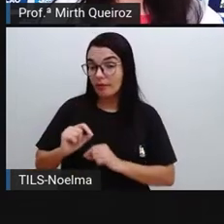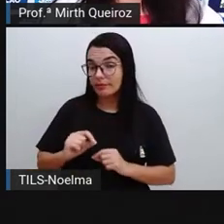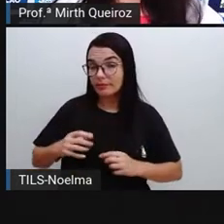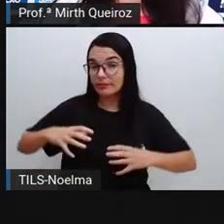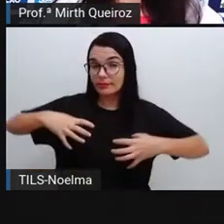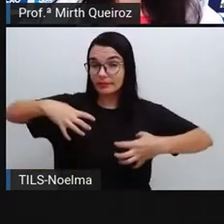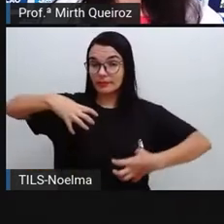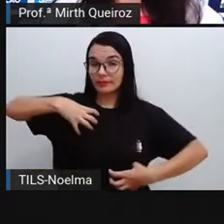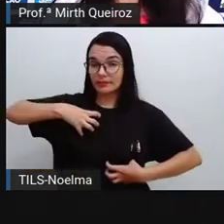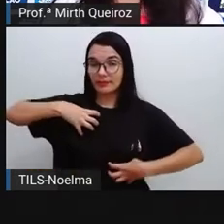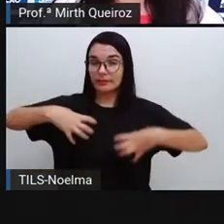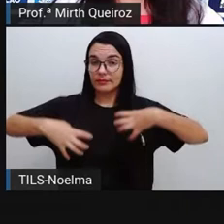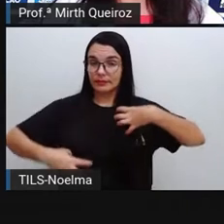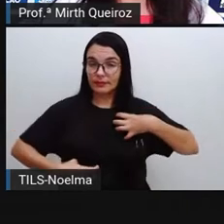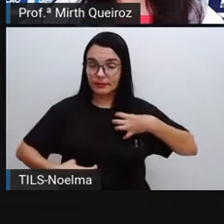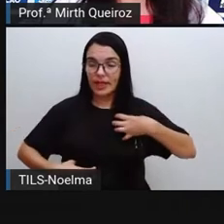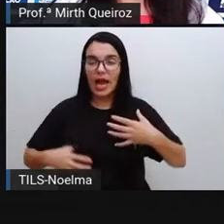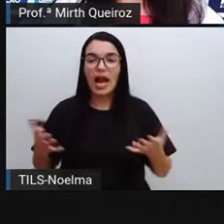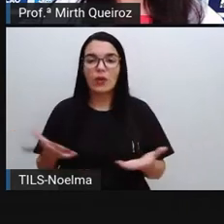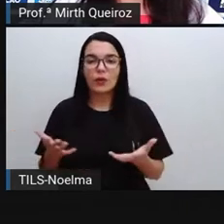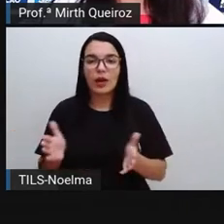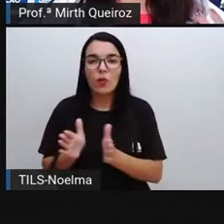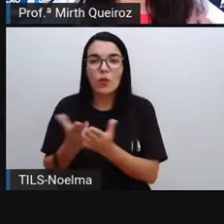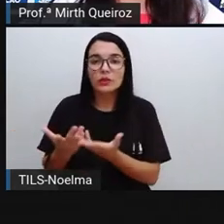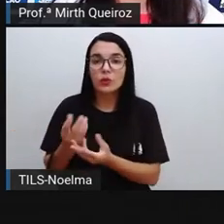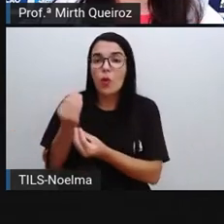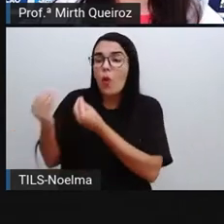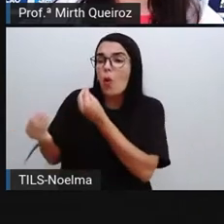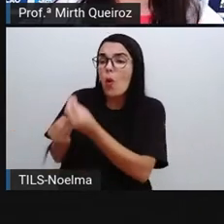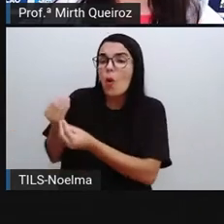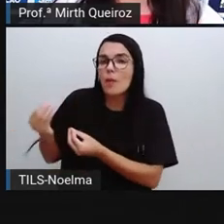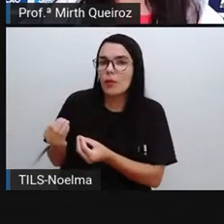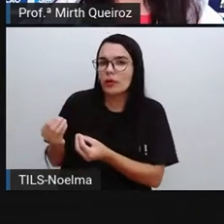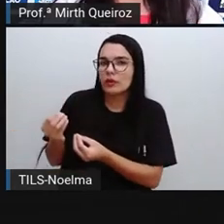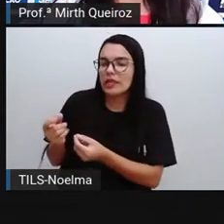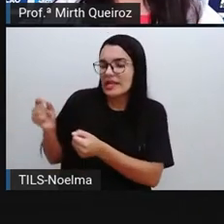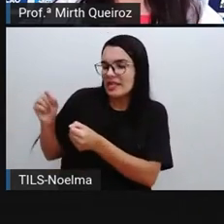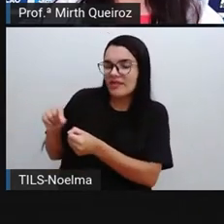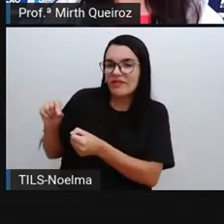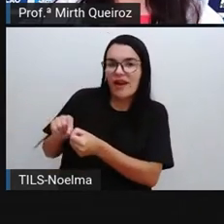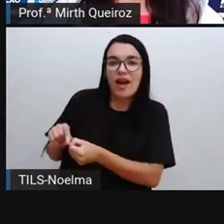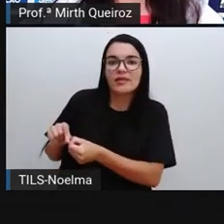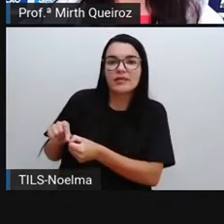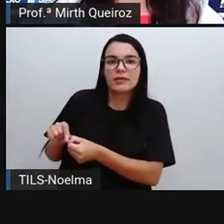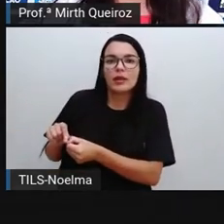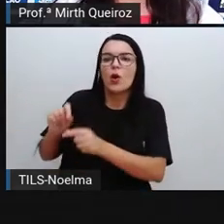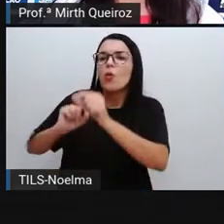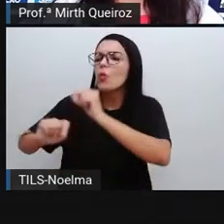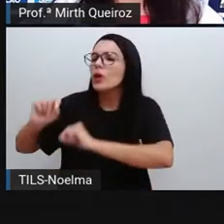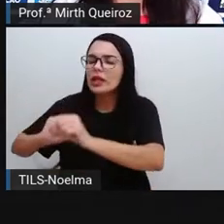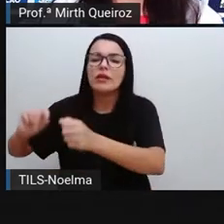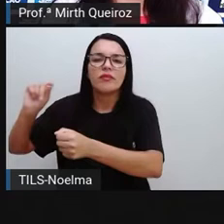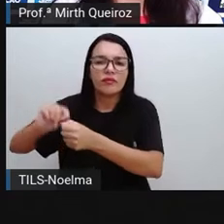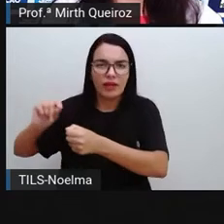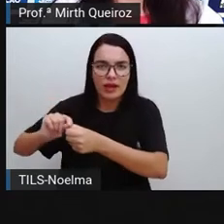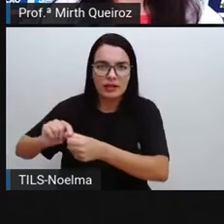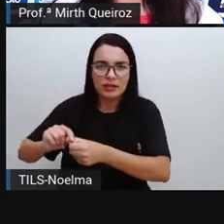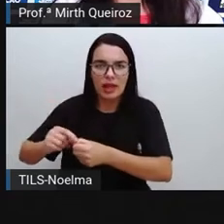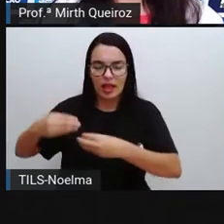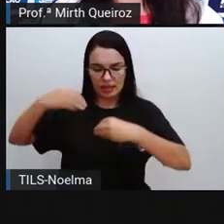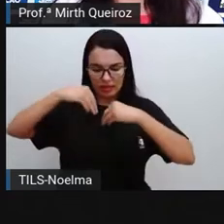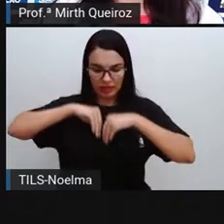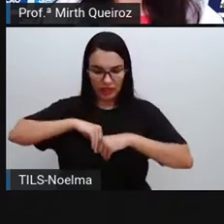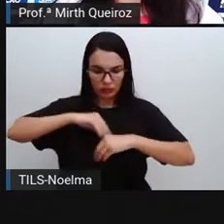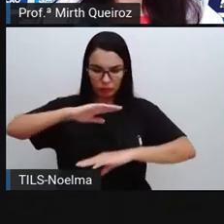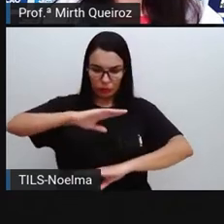é morfologia. Quando eu vou para a parte de como funcionam esses órgãos aí dentro